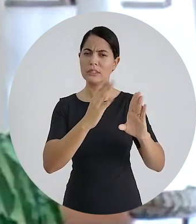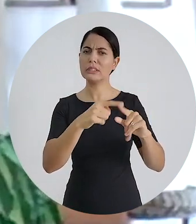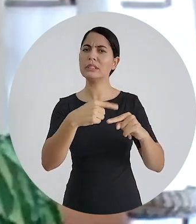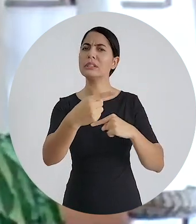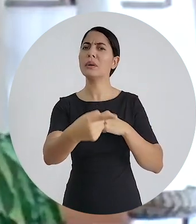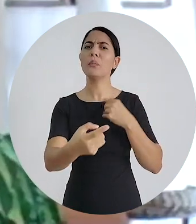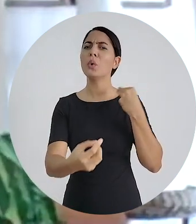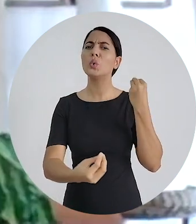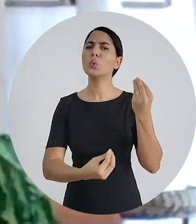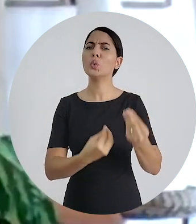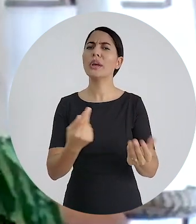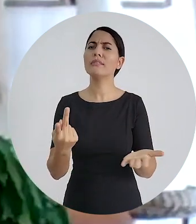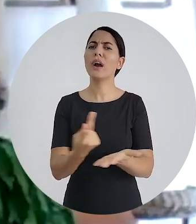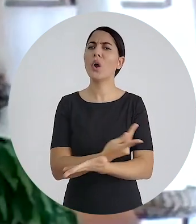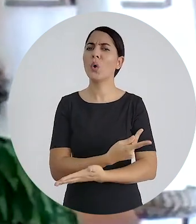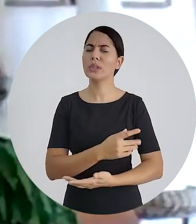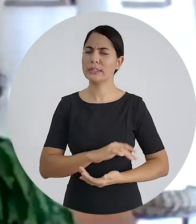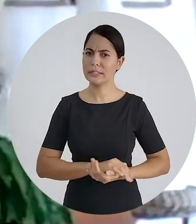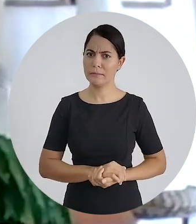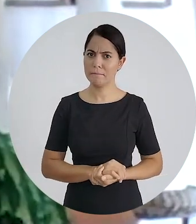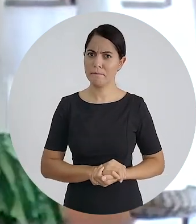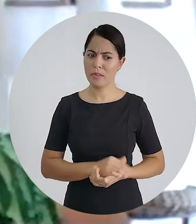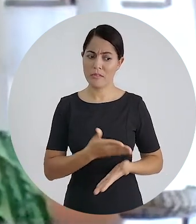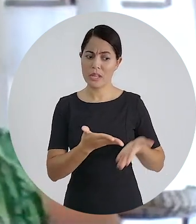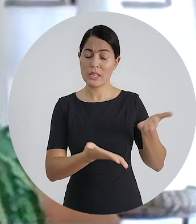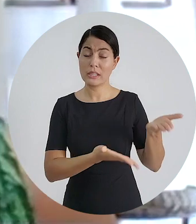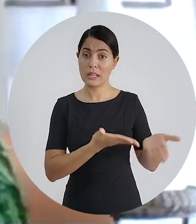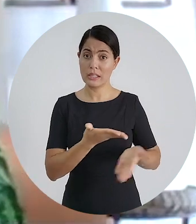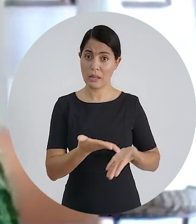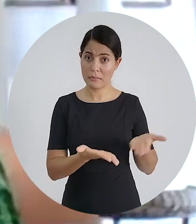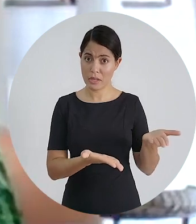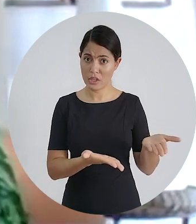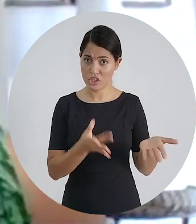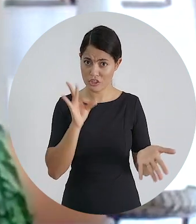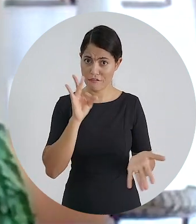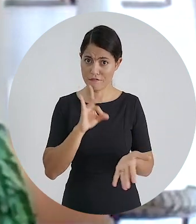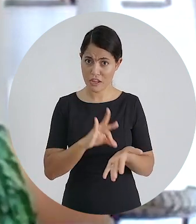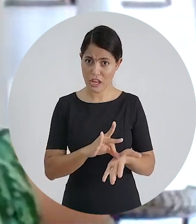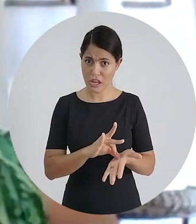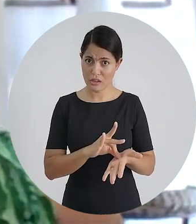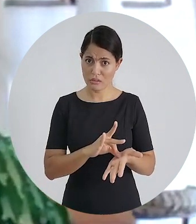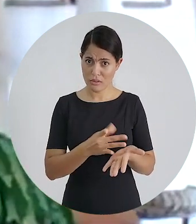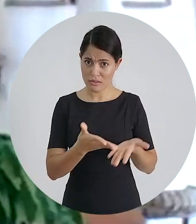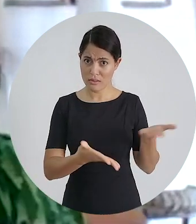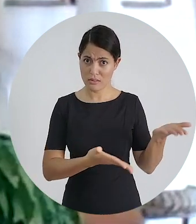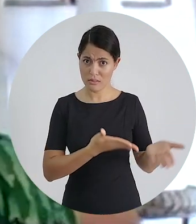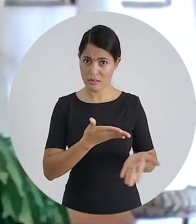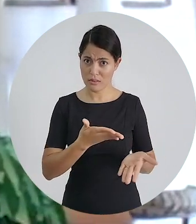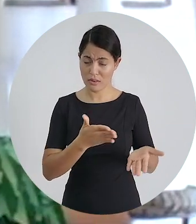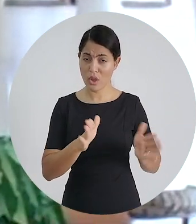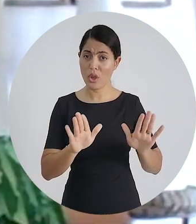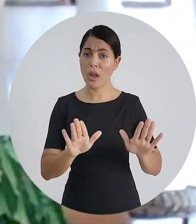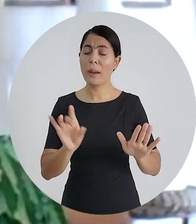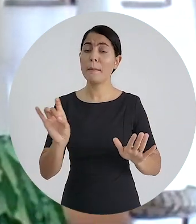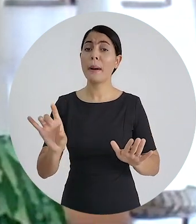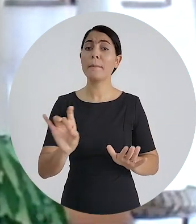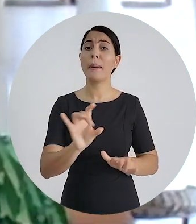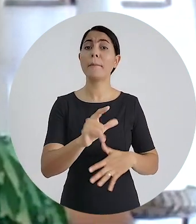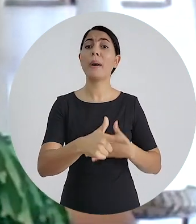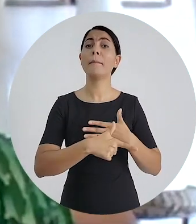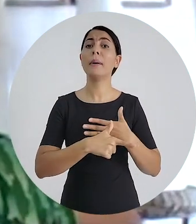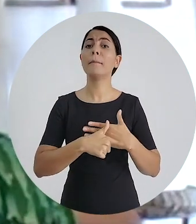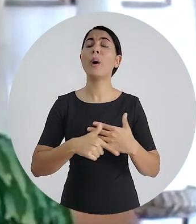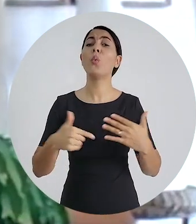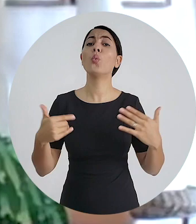violência. Como será encaminhado? Como essa criança será tratada? O serviço está funcionando? Qual